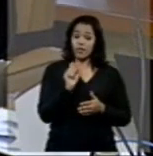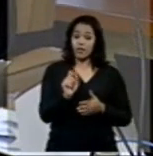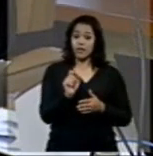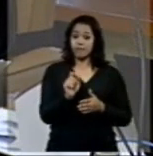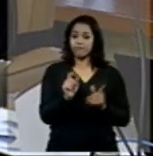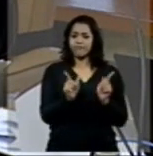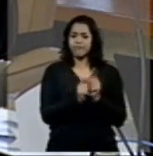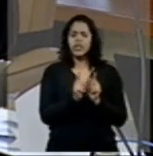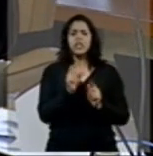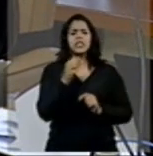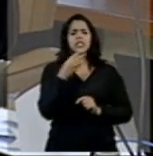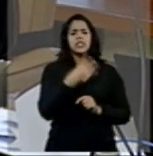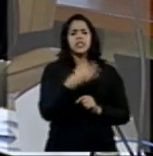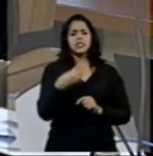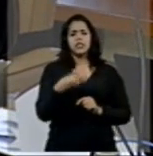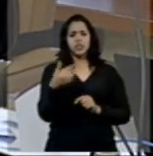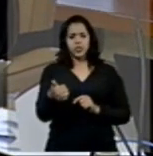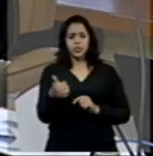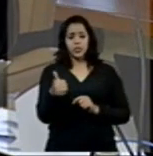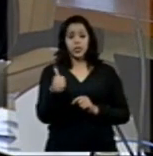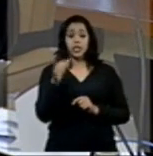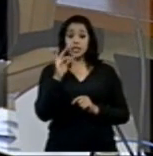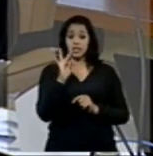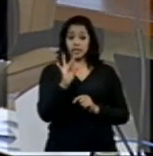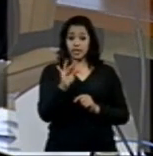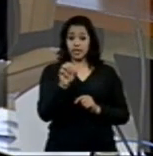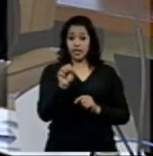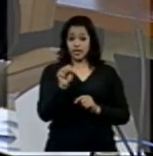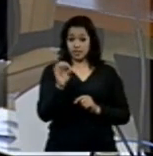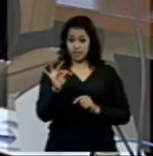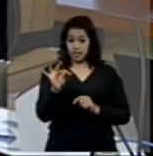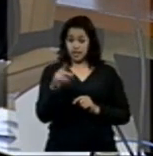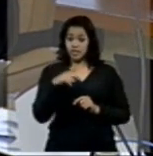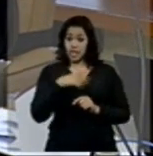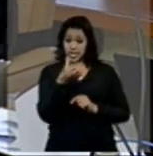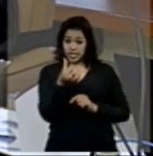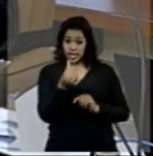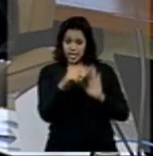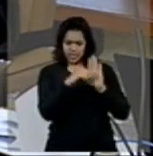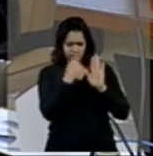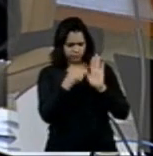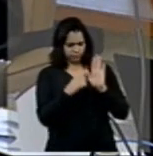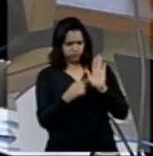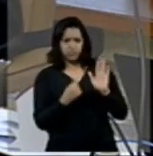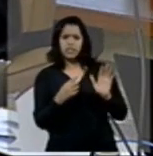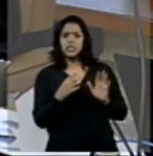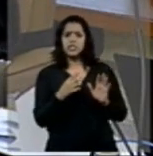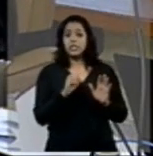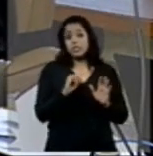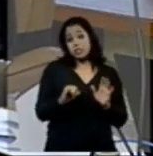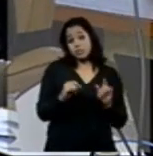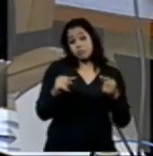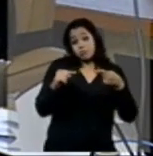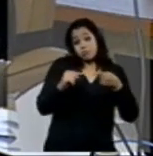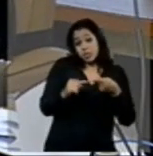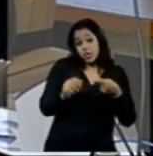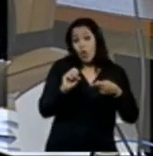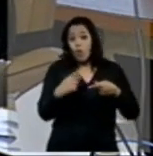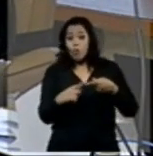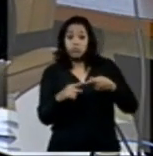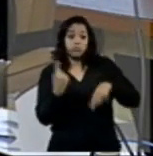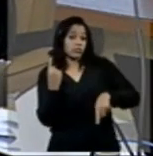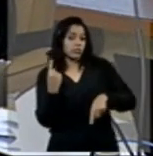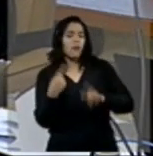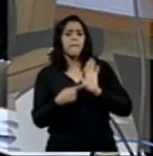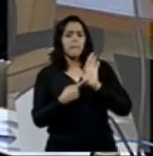súmula 331 do TST, em seus 6 itens, se esteja ou não de acordo,